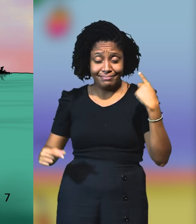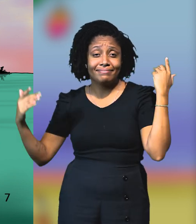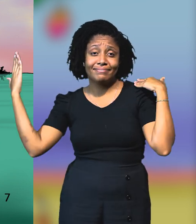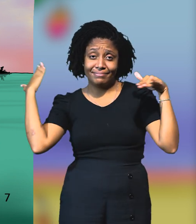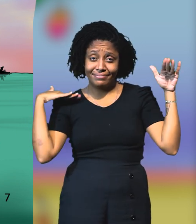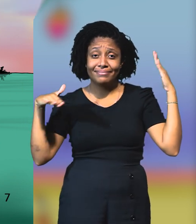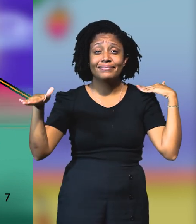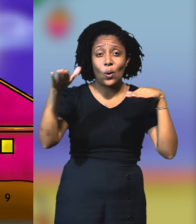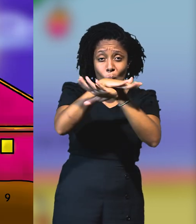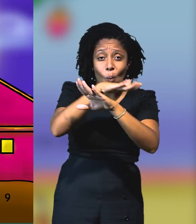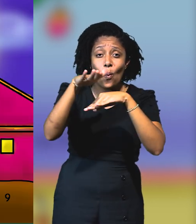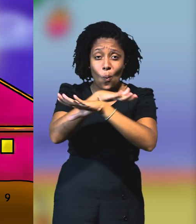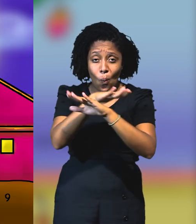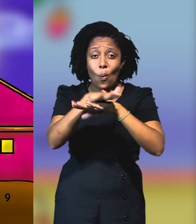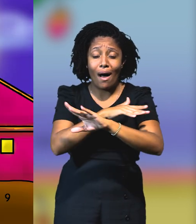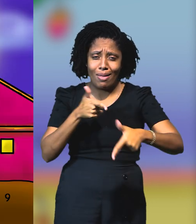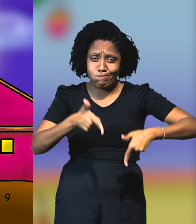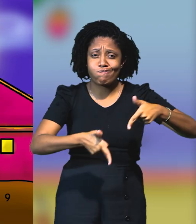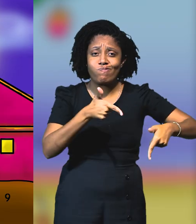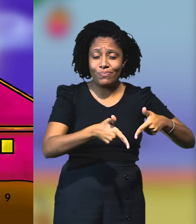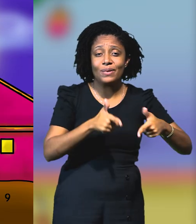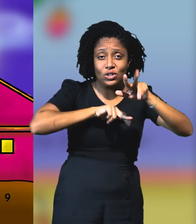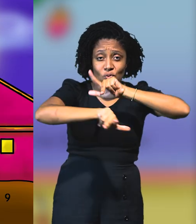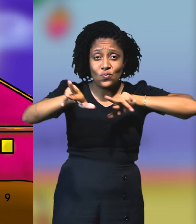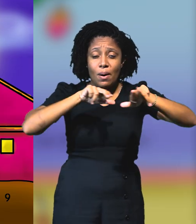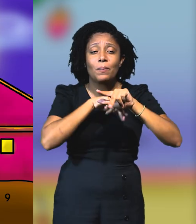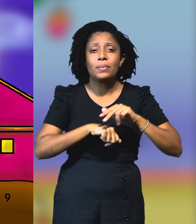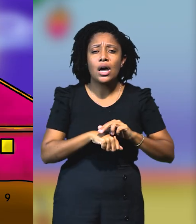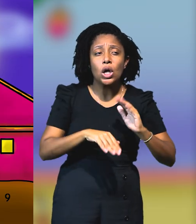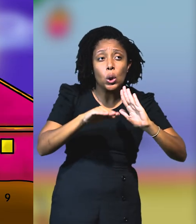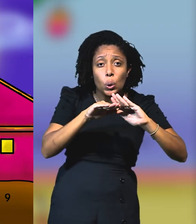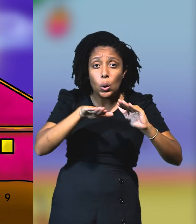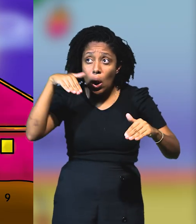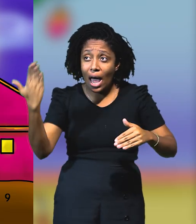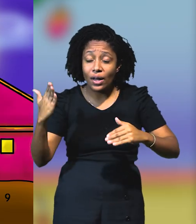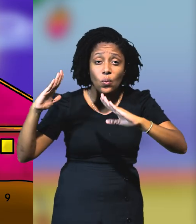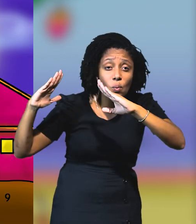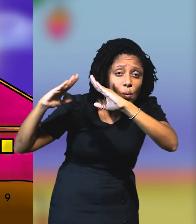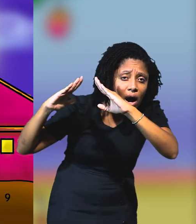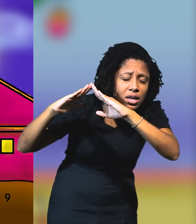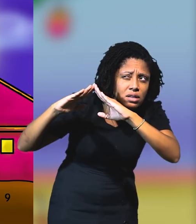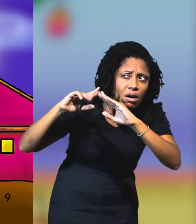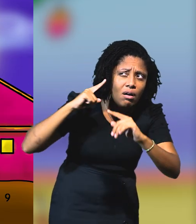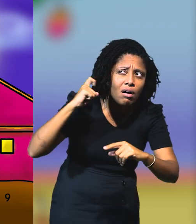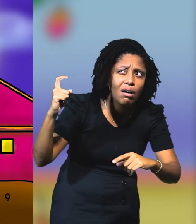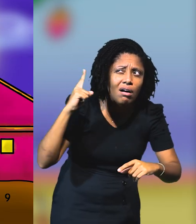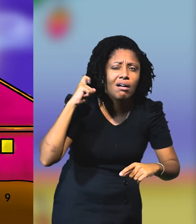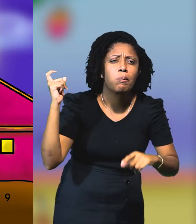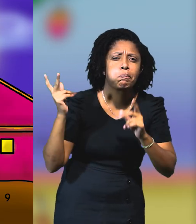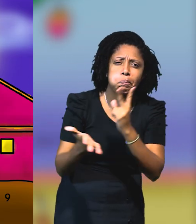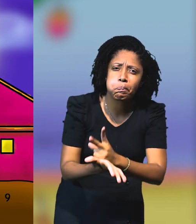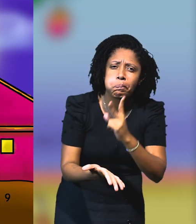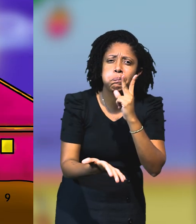para guardar munição. E bem aqui do lado tinha uma casa de onde vinha um barulho